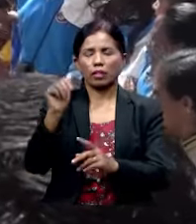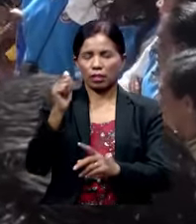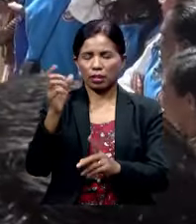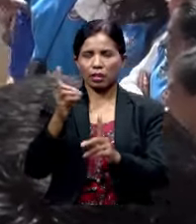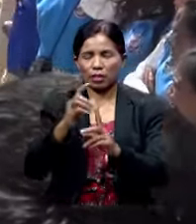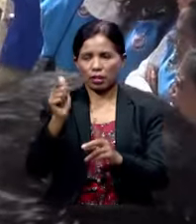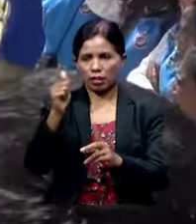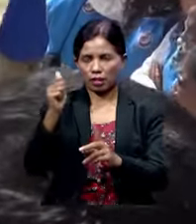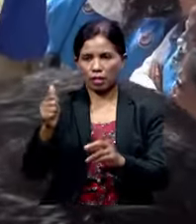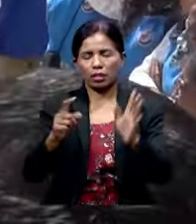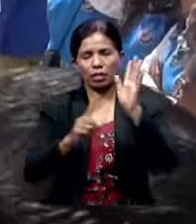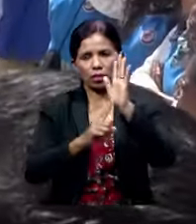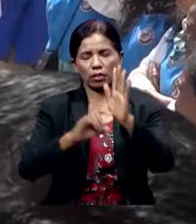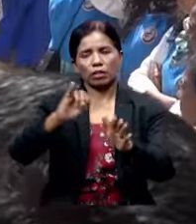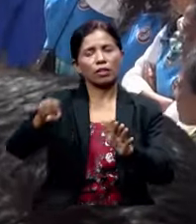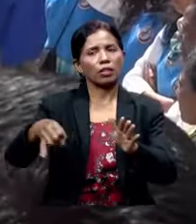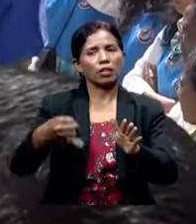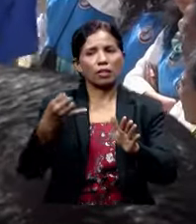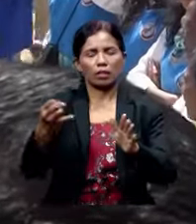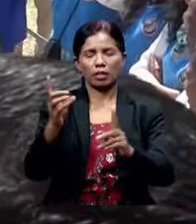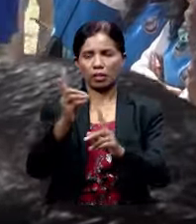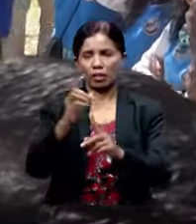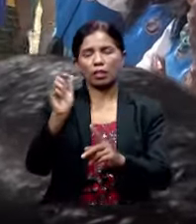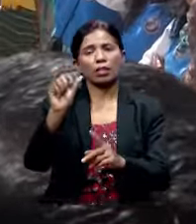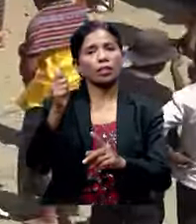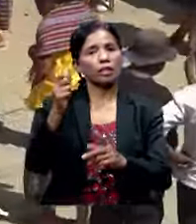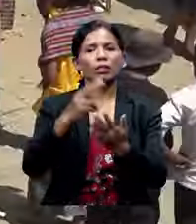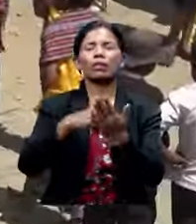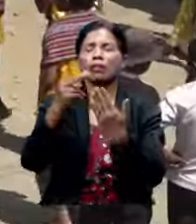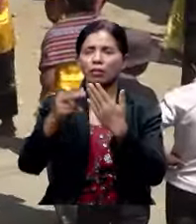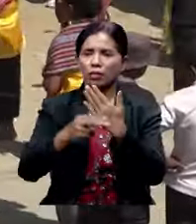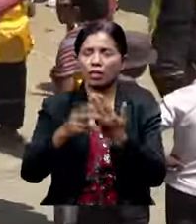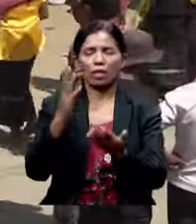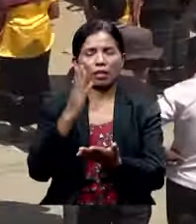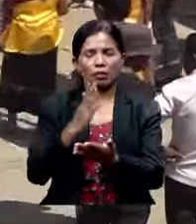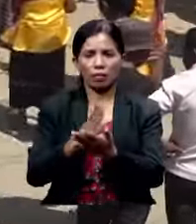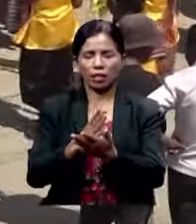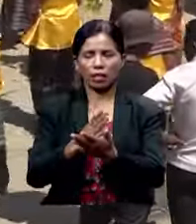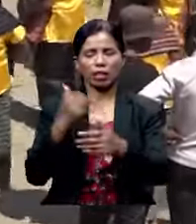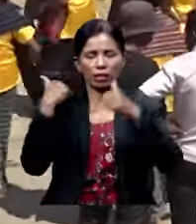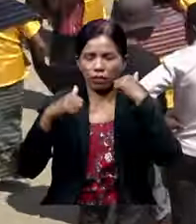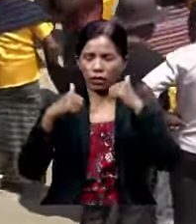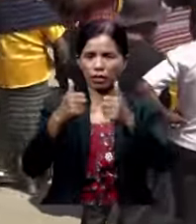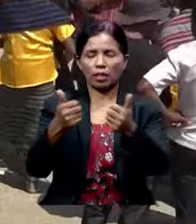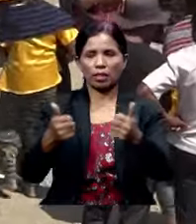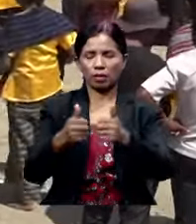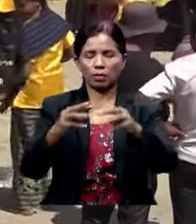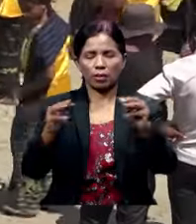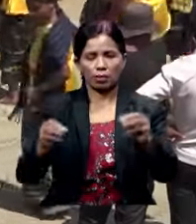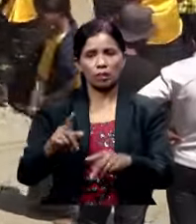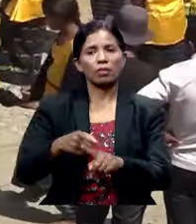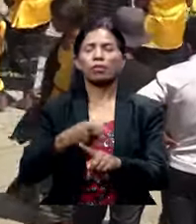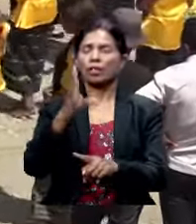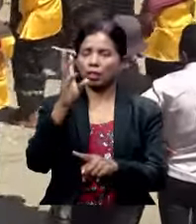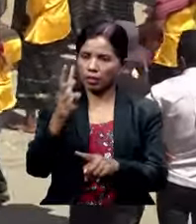publicado no jornal da República no dia 10 de novembro suspensão por 6 meses das atividades deles e